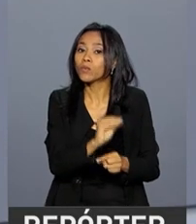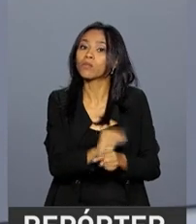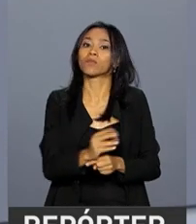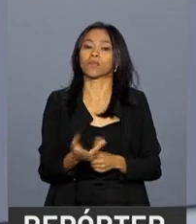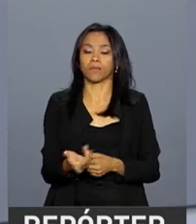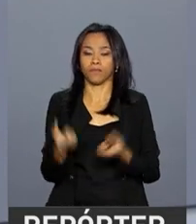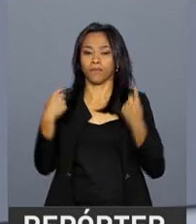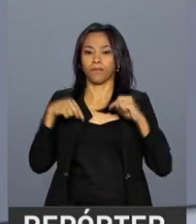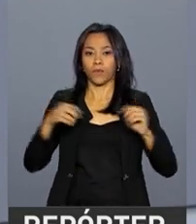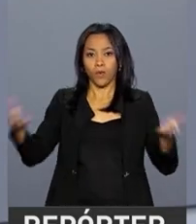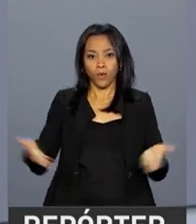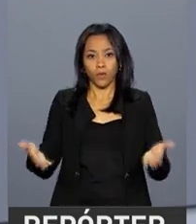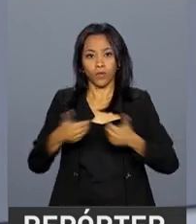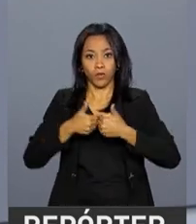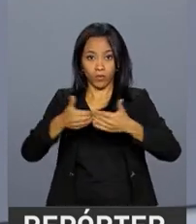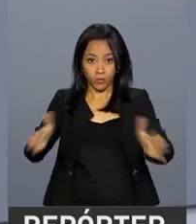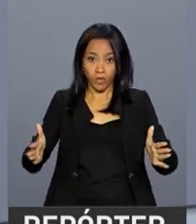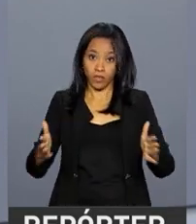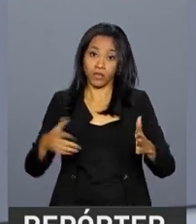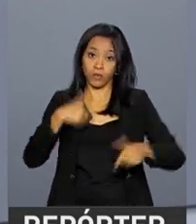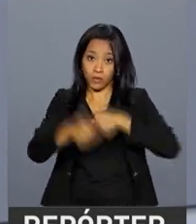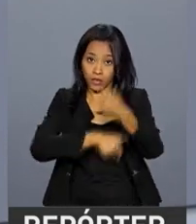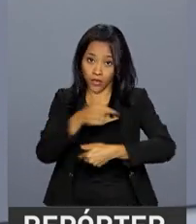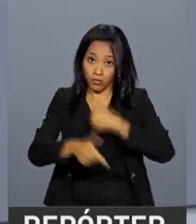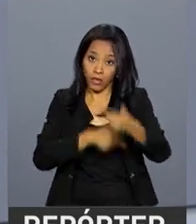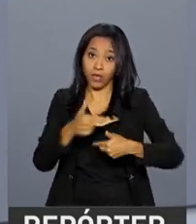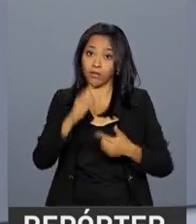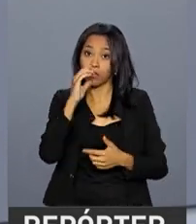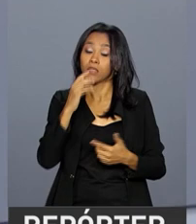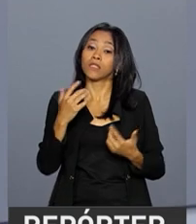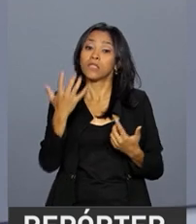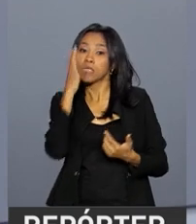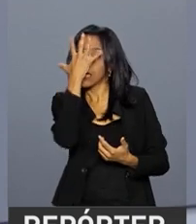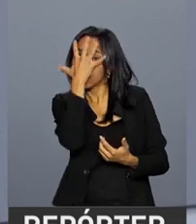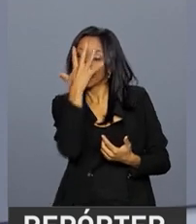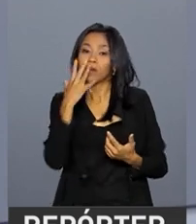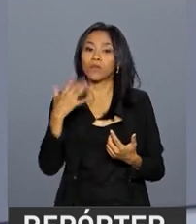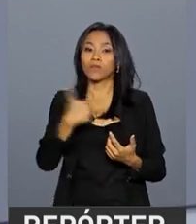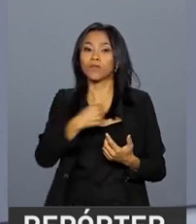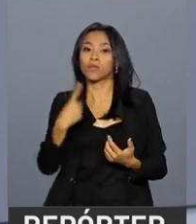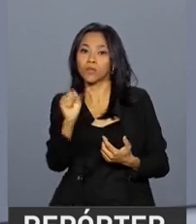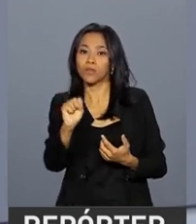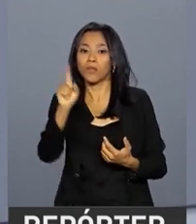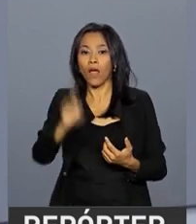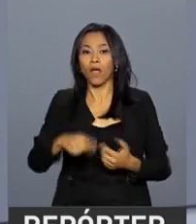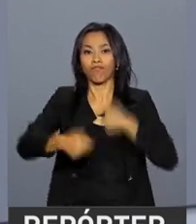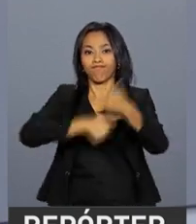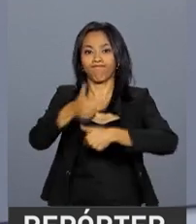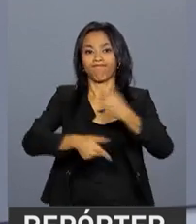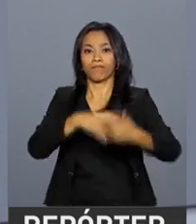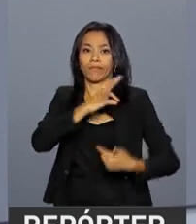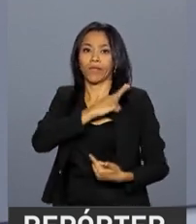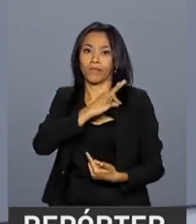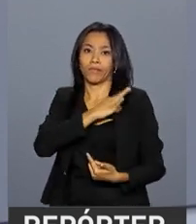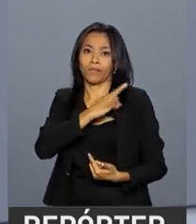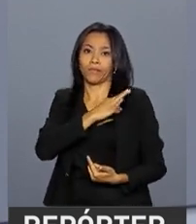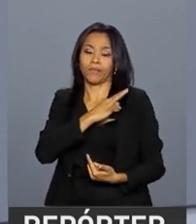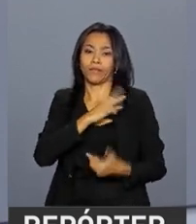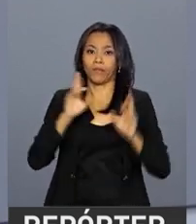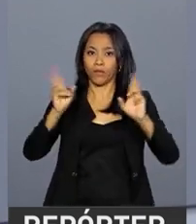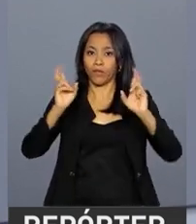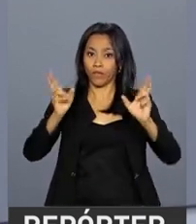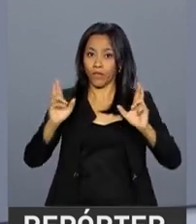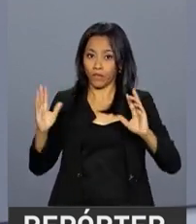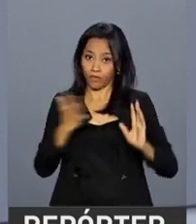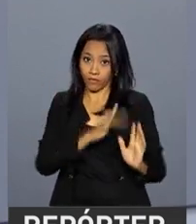começa hoje a operação carnaval 2018 ela será realizada em todo o país pela polícia rodoviária federal nos últimos cinco